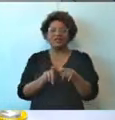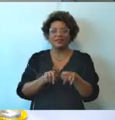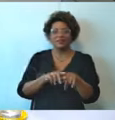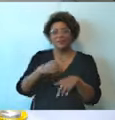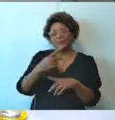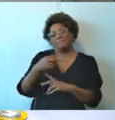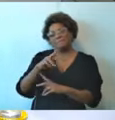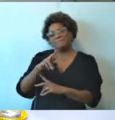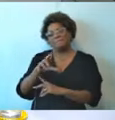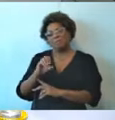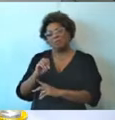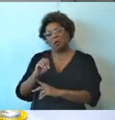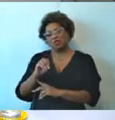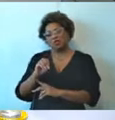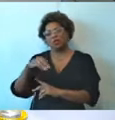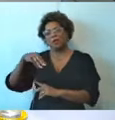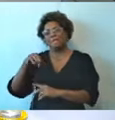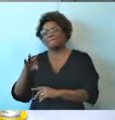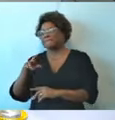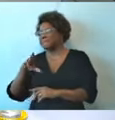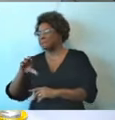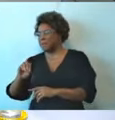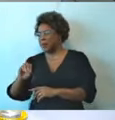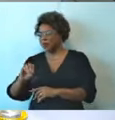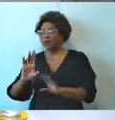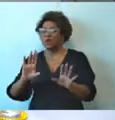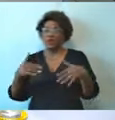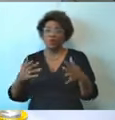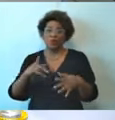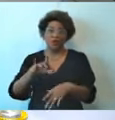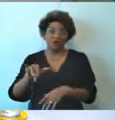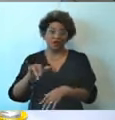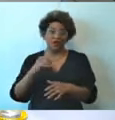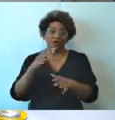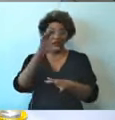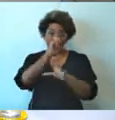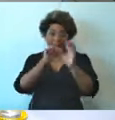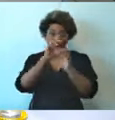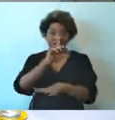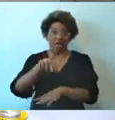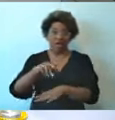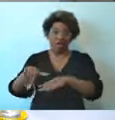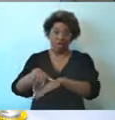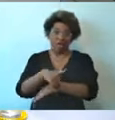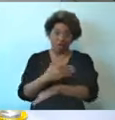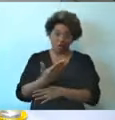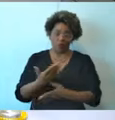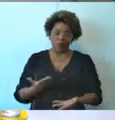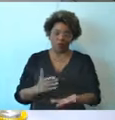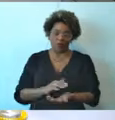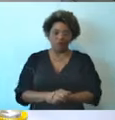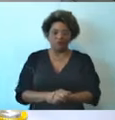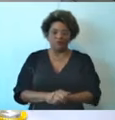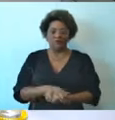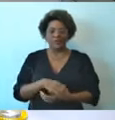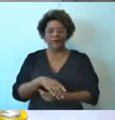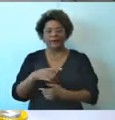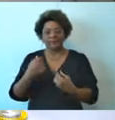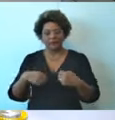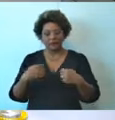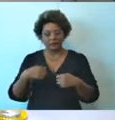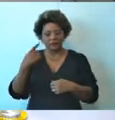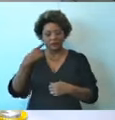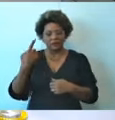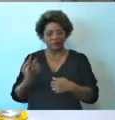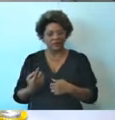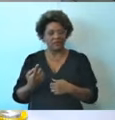É absolutamente isso. Então, quando vai aprender, vai ter que aprender rodando na rua. E já é um caso aí da gente pensar de maneira, como eu disse, de